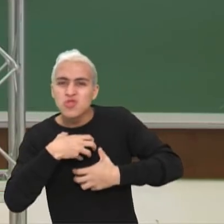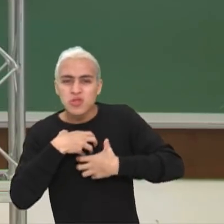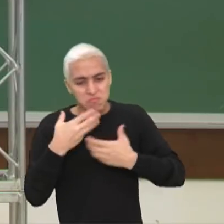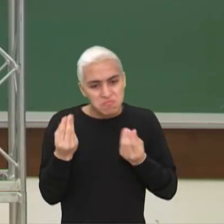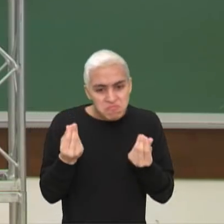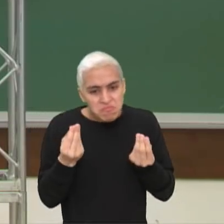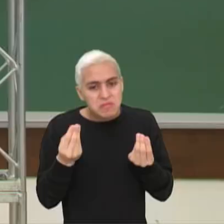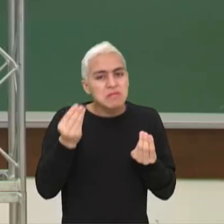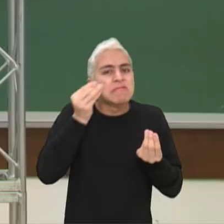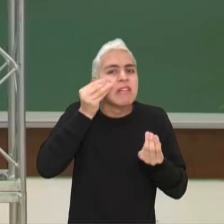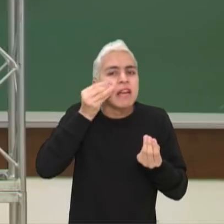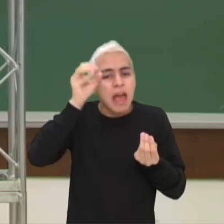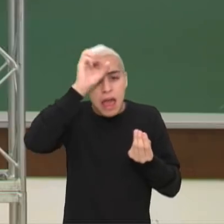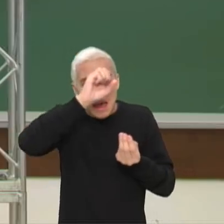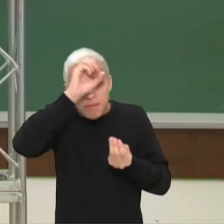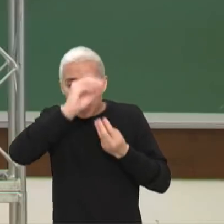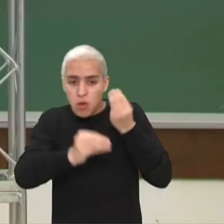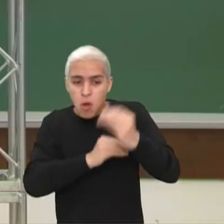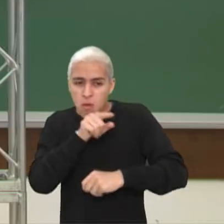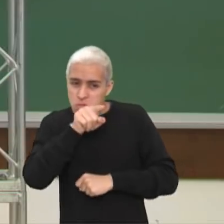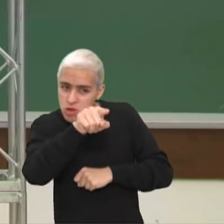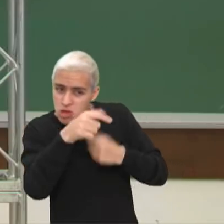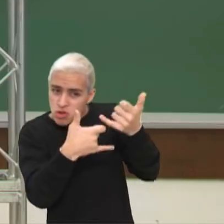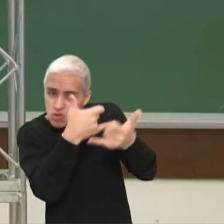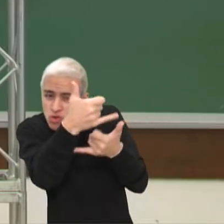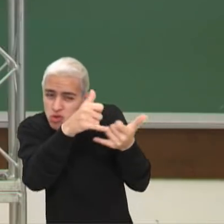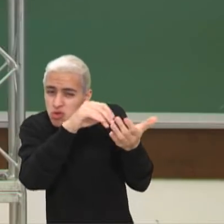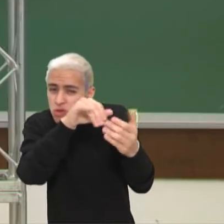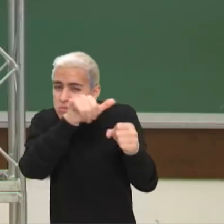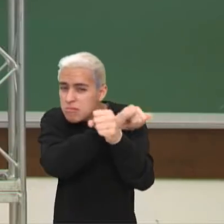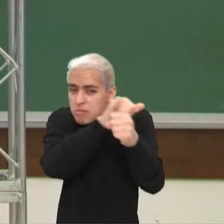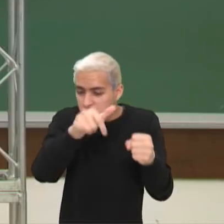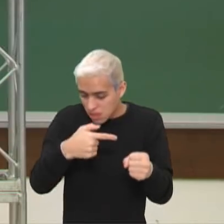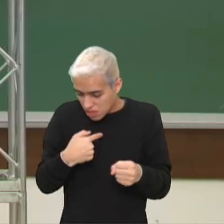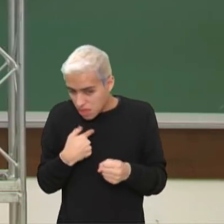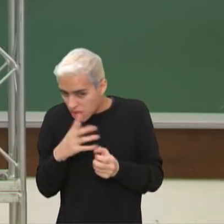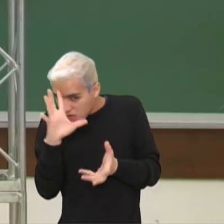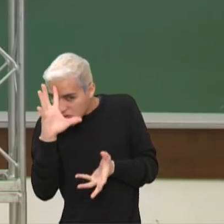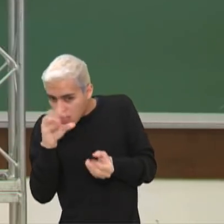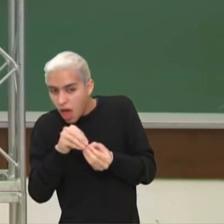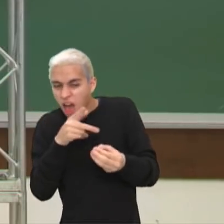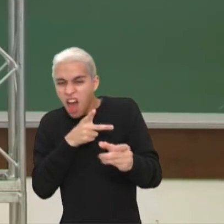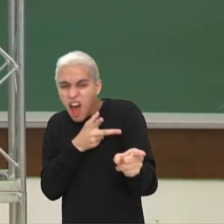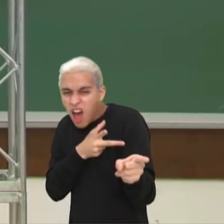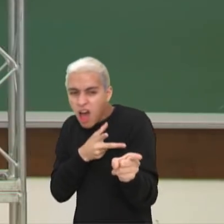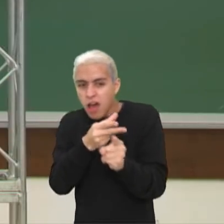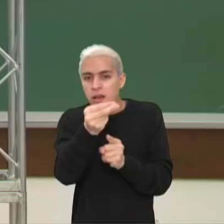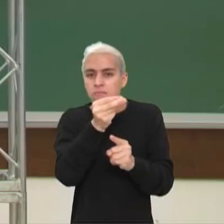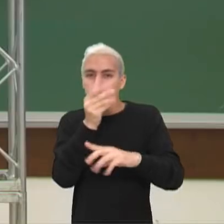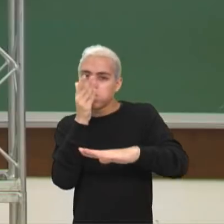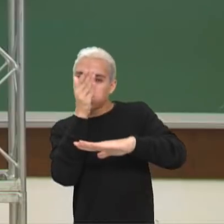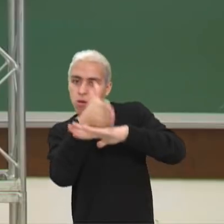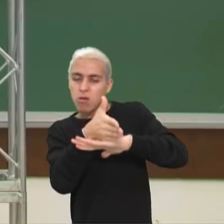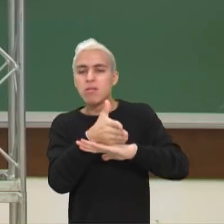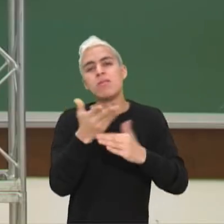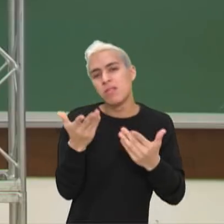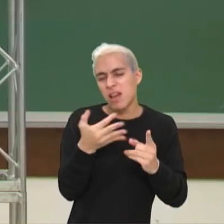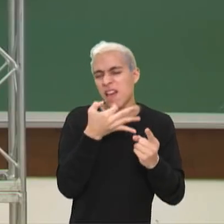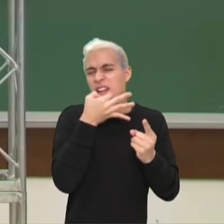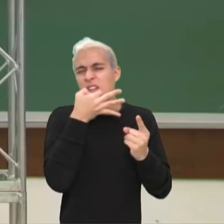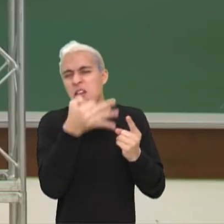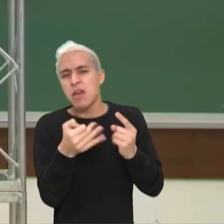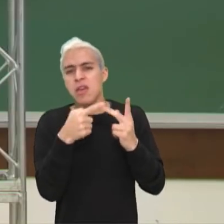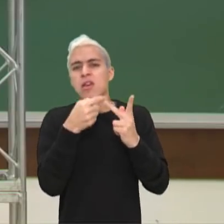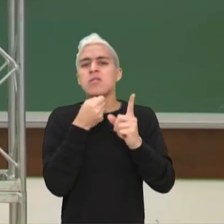tentar aprender como que o adversário joga para mim ganhar dele. Então, eu preciso dessa criatividade, né? A crítica, a socialização que